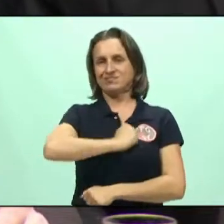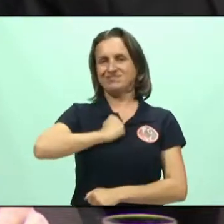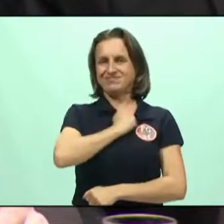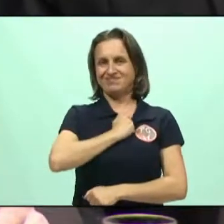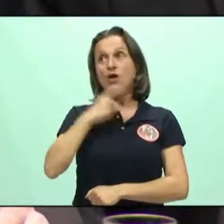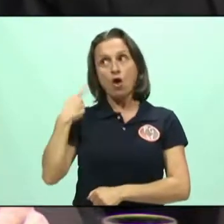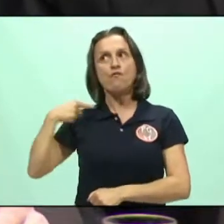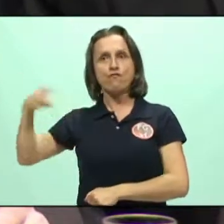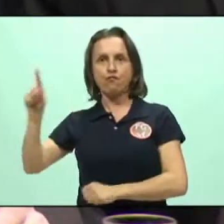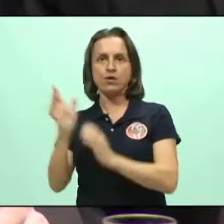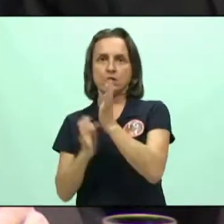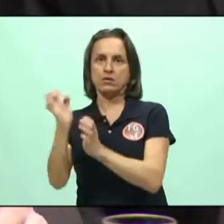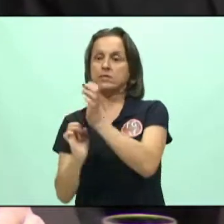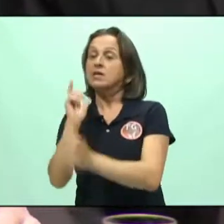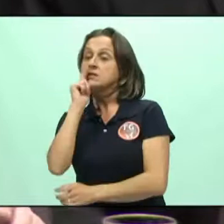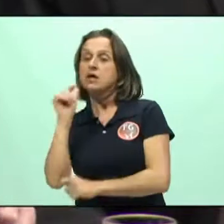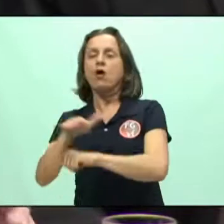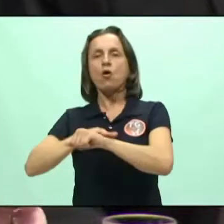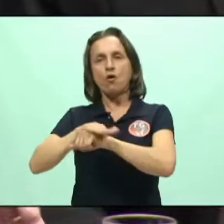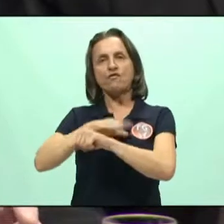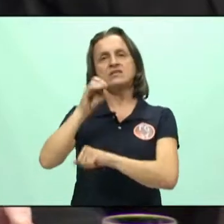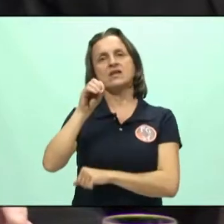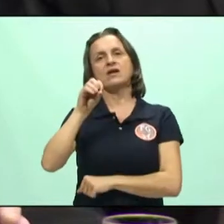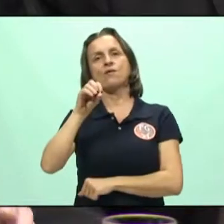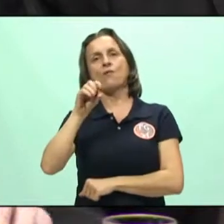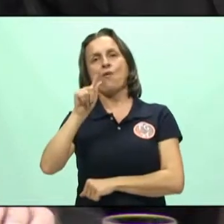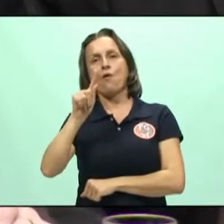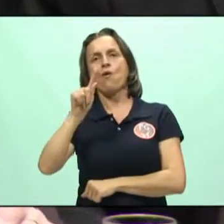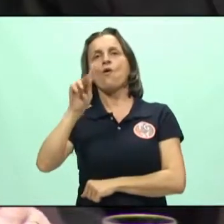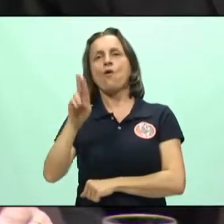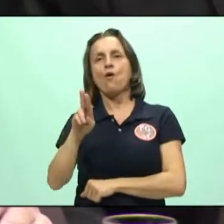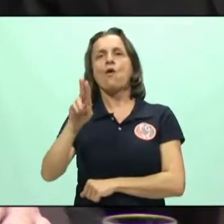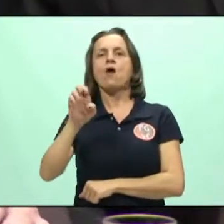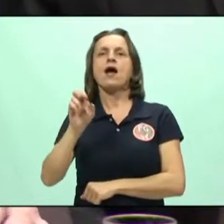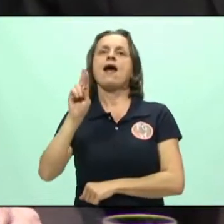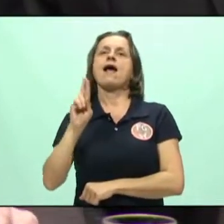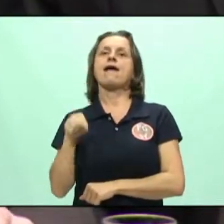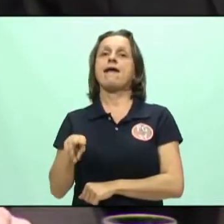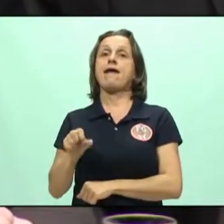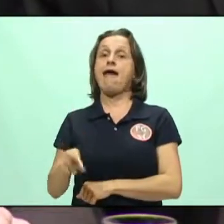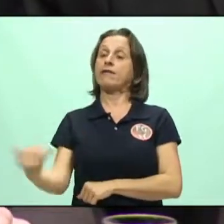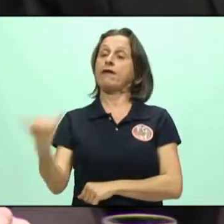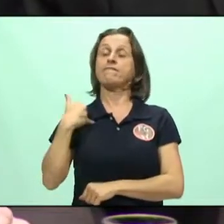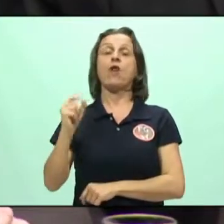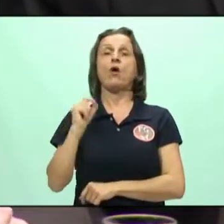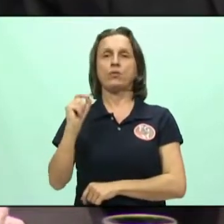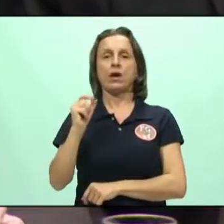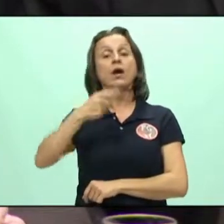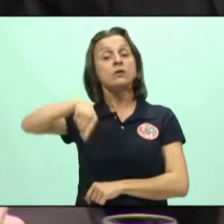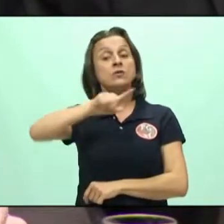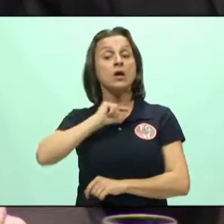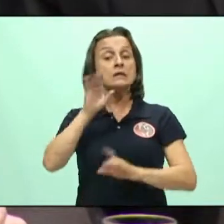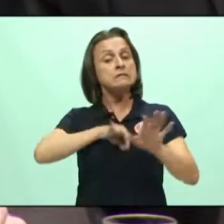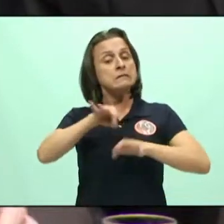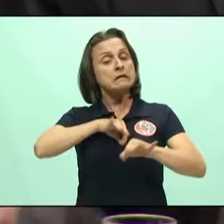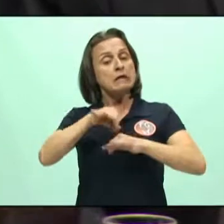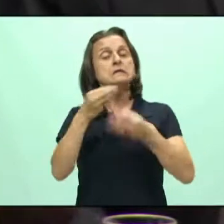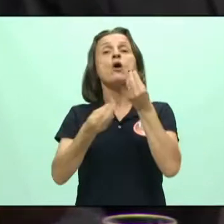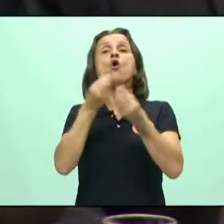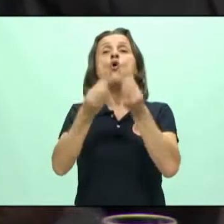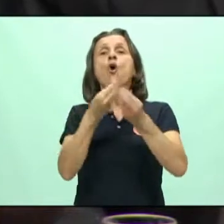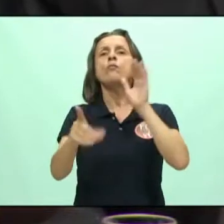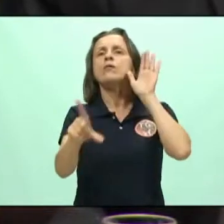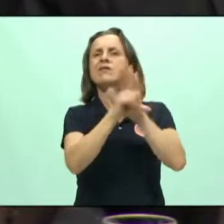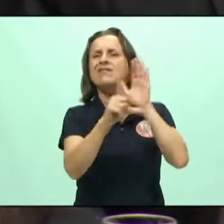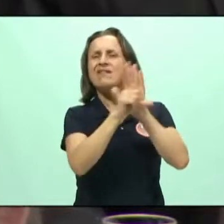fui até o Semasa conversei com Osvaldo guerra e aí vem a segunda parte agora o Osvaldo guerra disse Rubens a gente tá vendo como que a gente pode legalmente